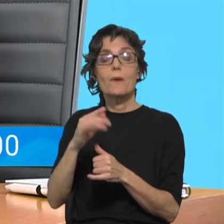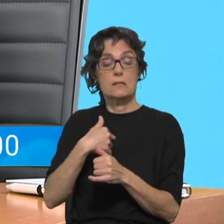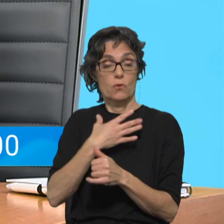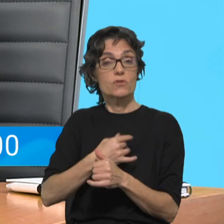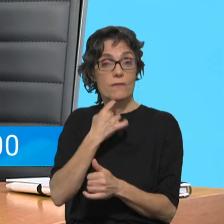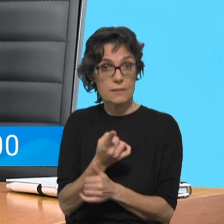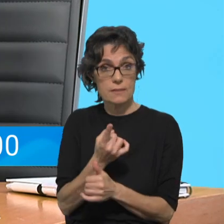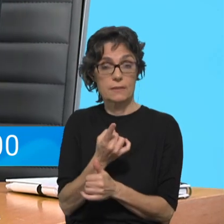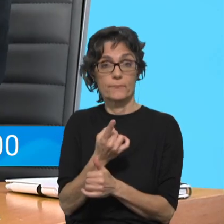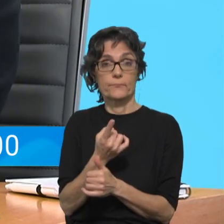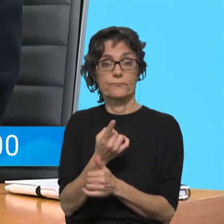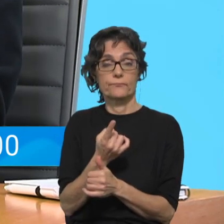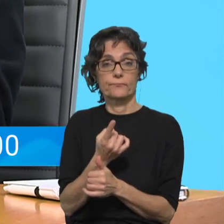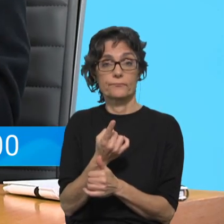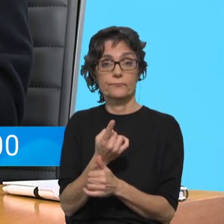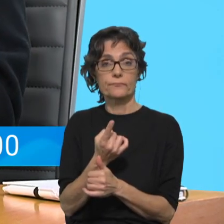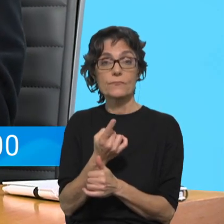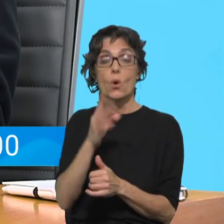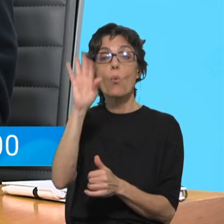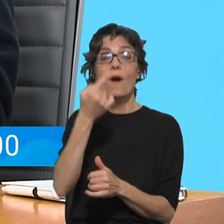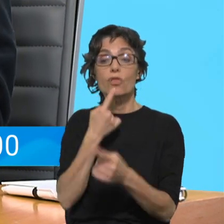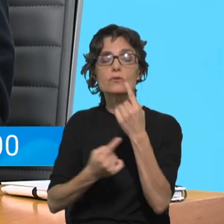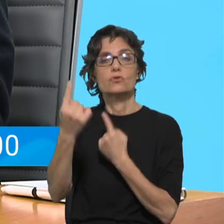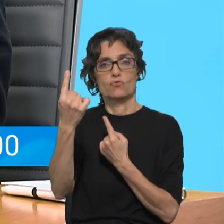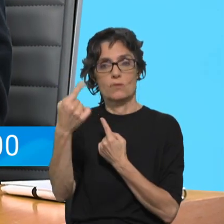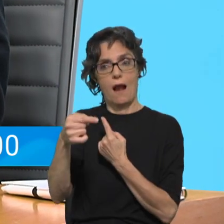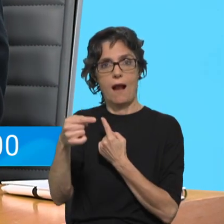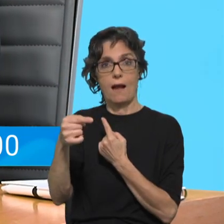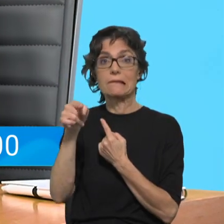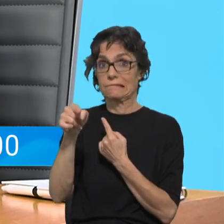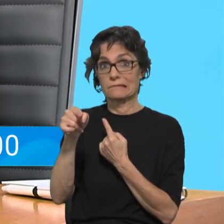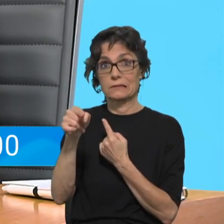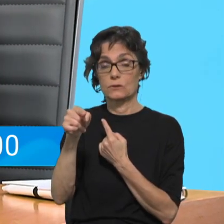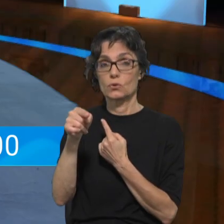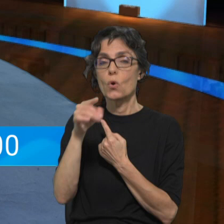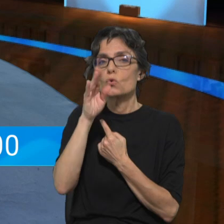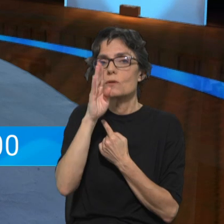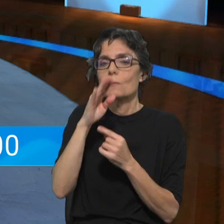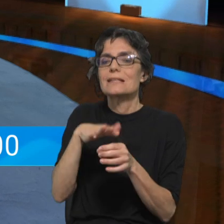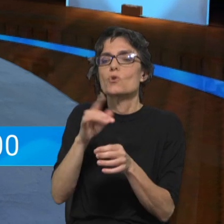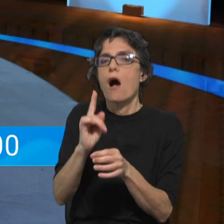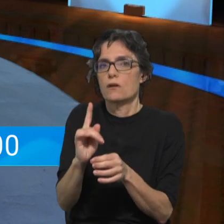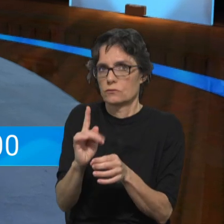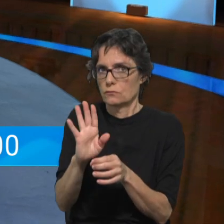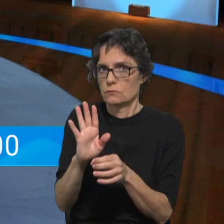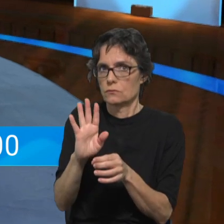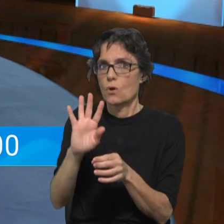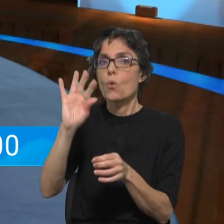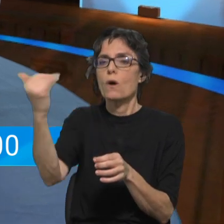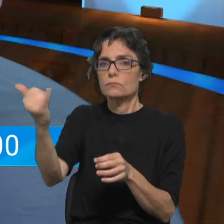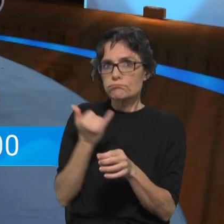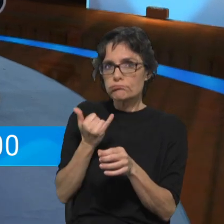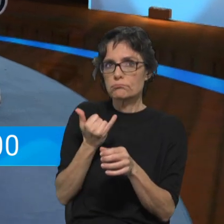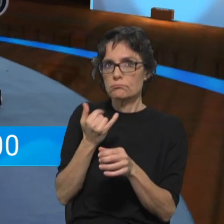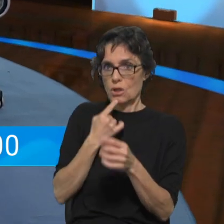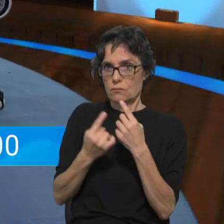sempre de dizer, o facto de haver uma denúncia não quer dizer que tenha havido uma situação. Quando as situações chegam ao SOS